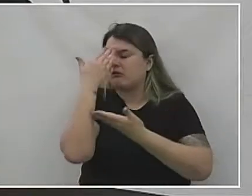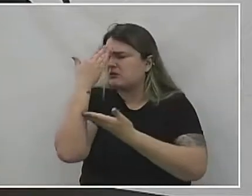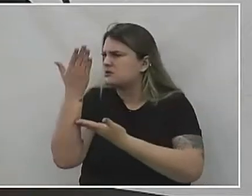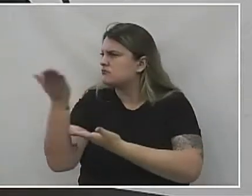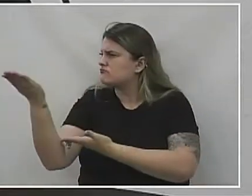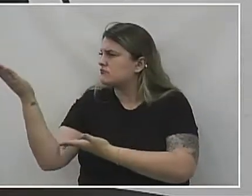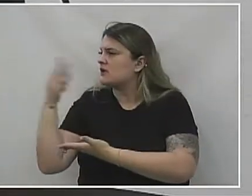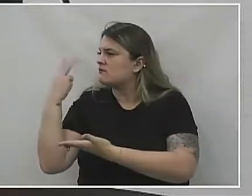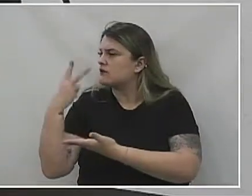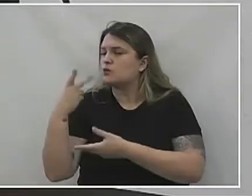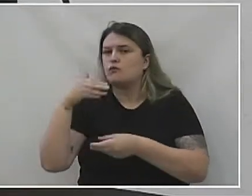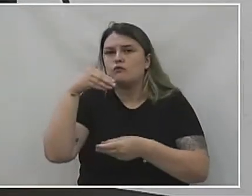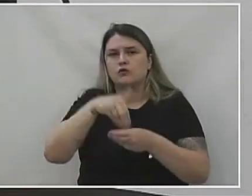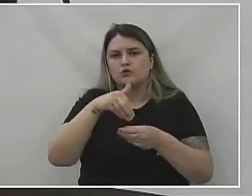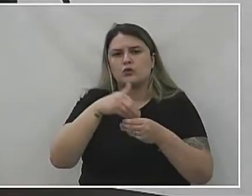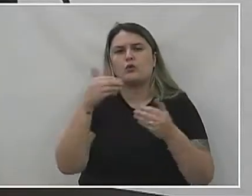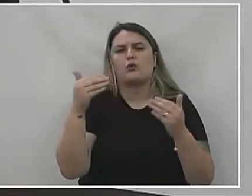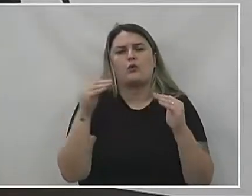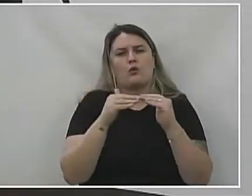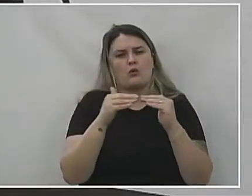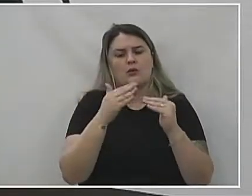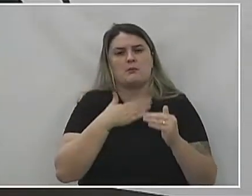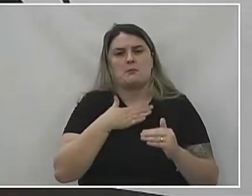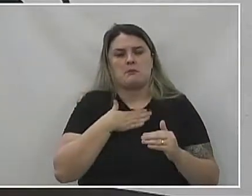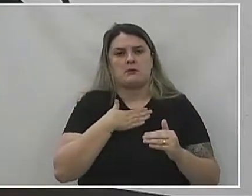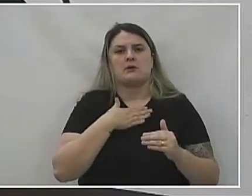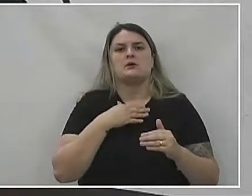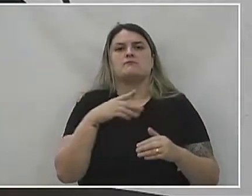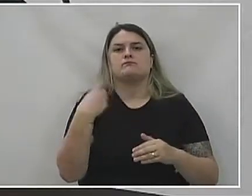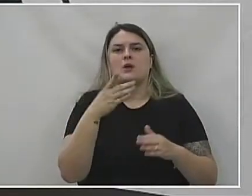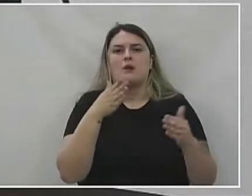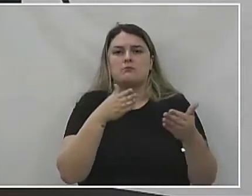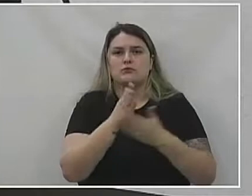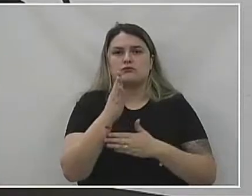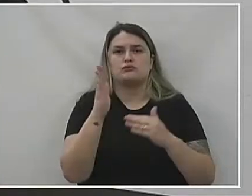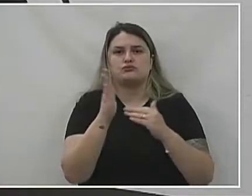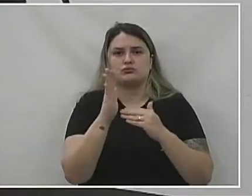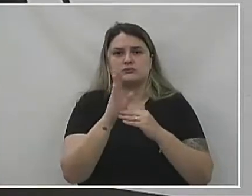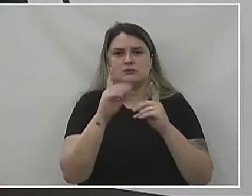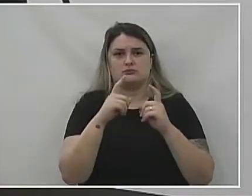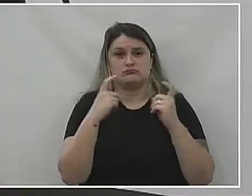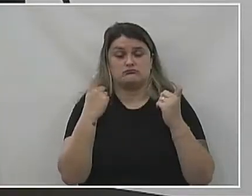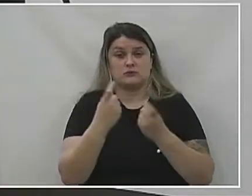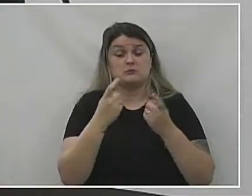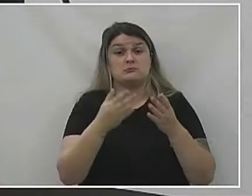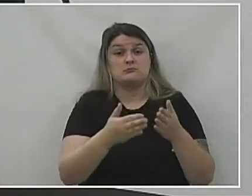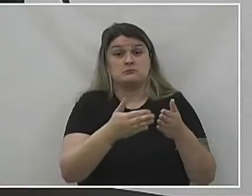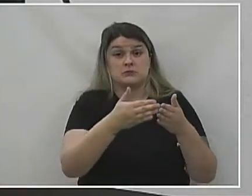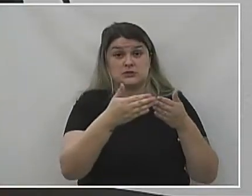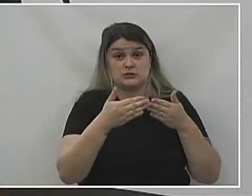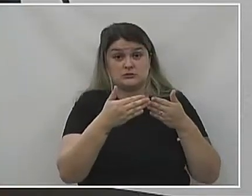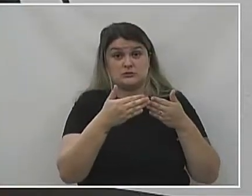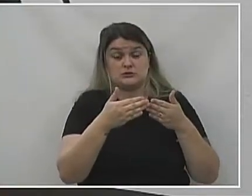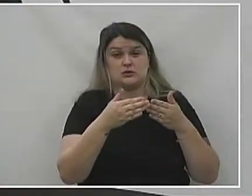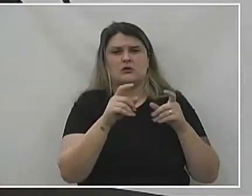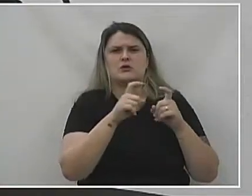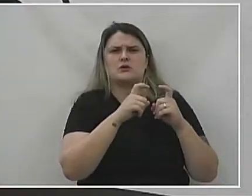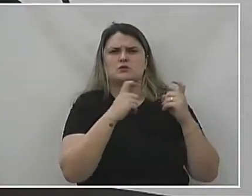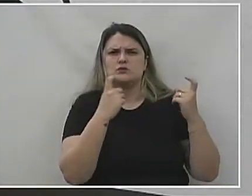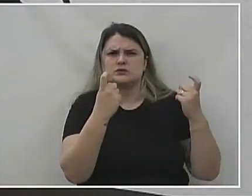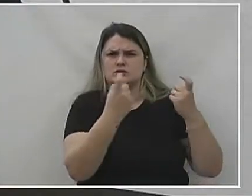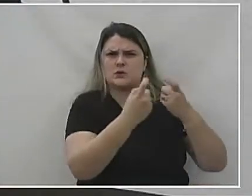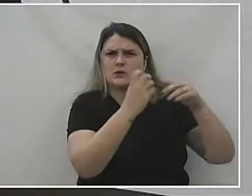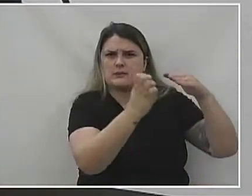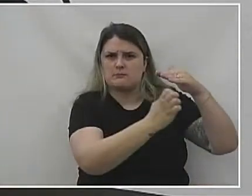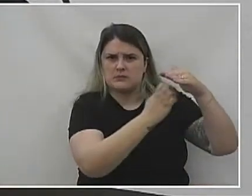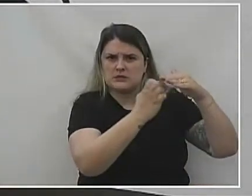que votaram favoráveis ao requerimento que nós aprovamos a última sessão solicitando aí uma reunião